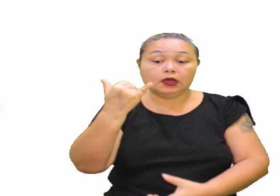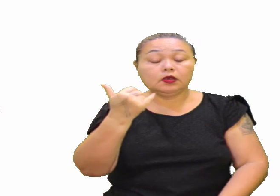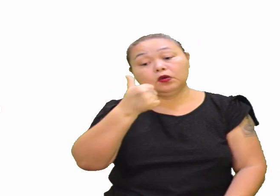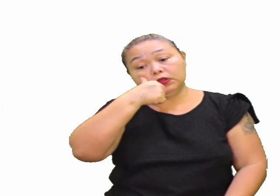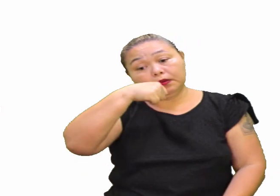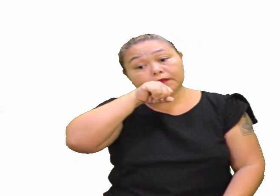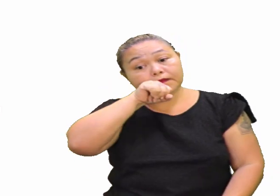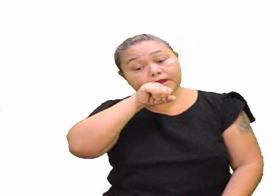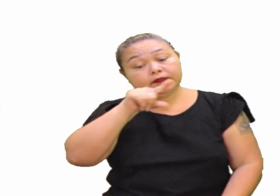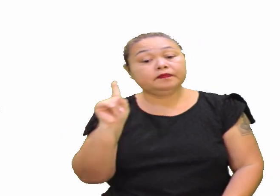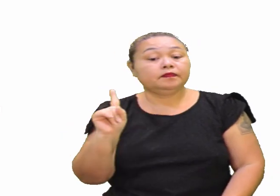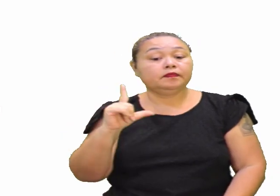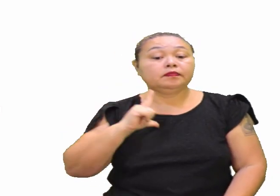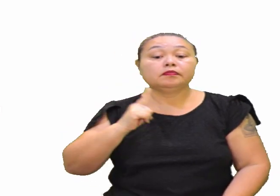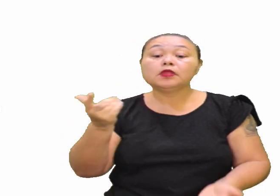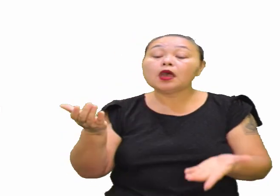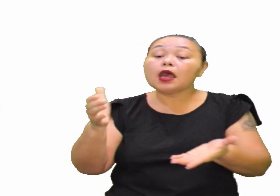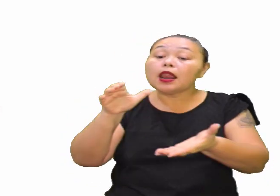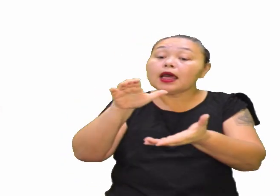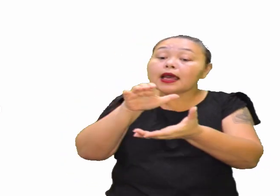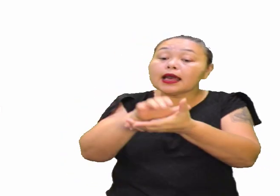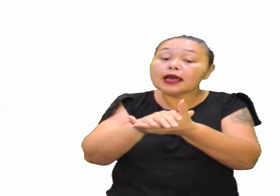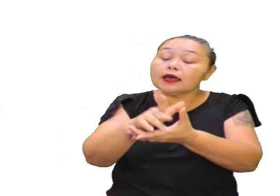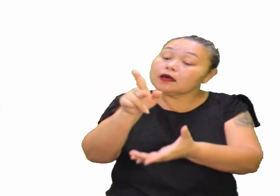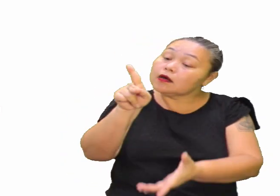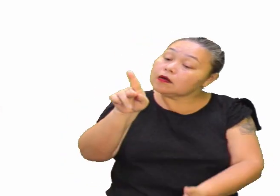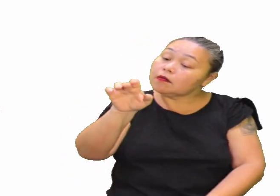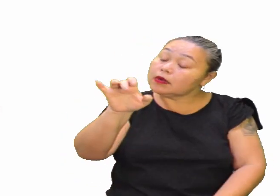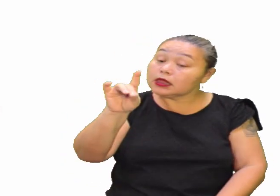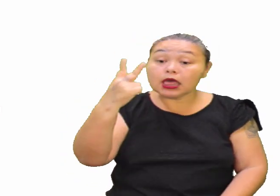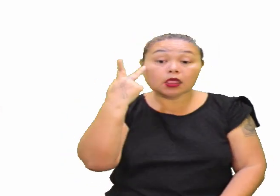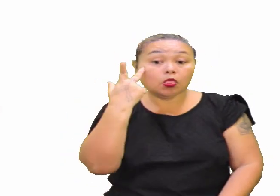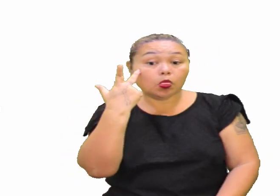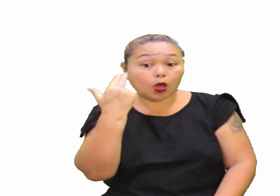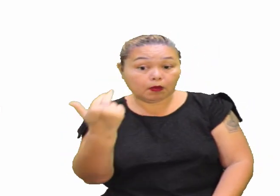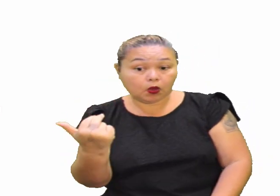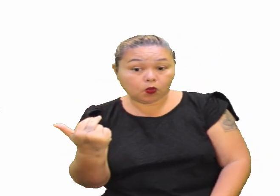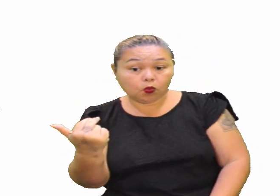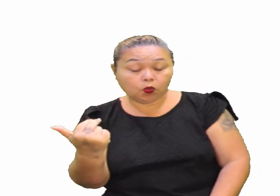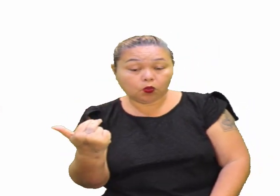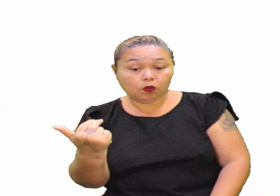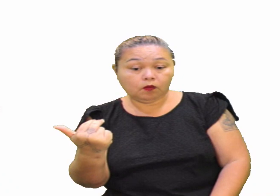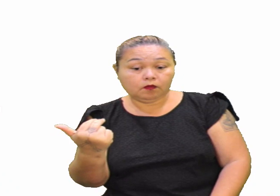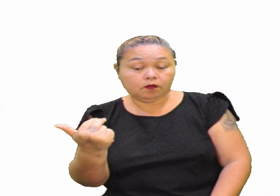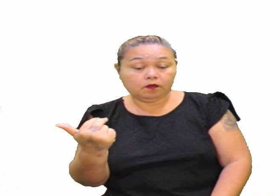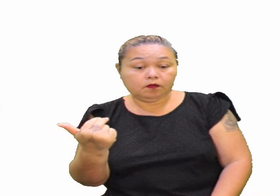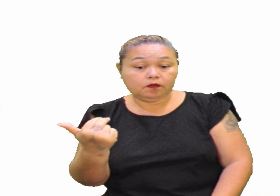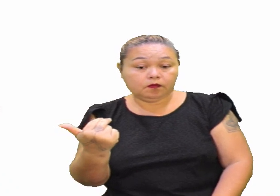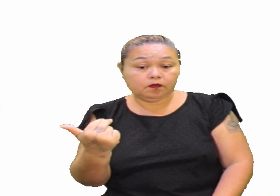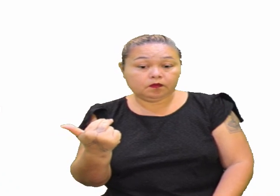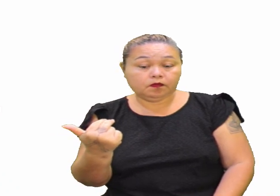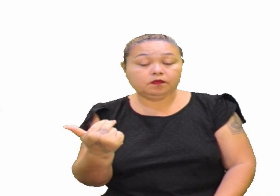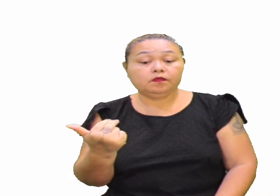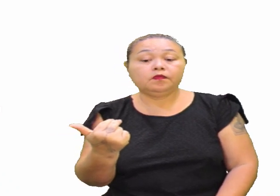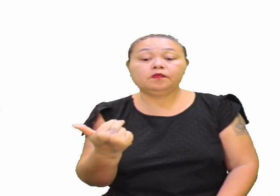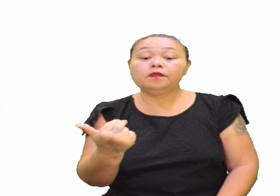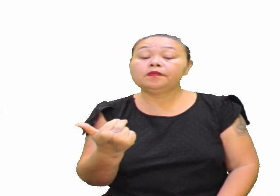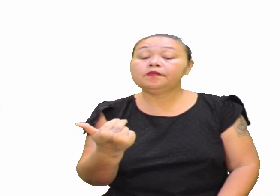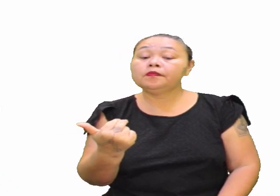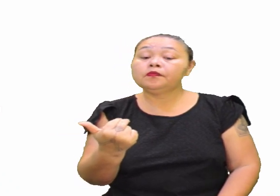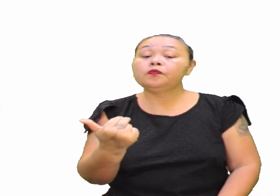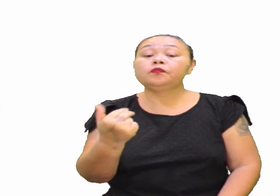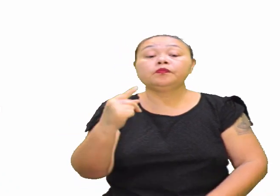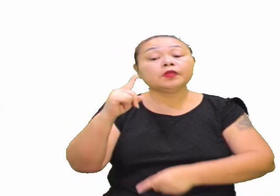esse é o menino, e aqui, ó, ele tem a distrofia. A mãe não está